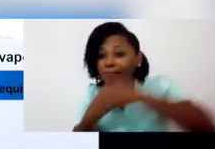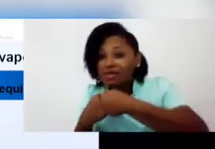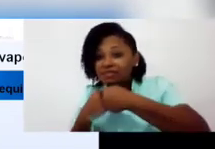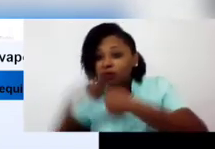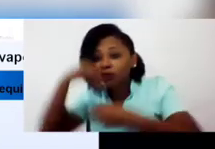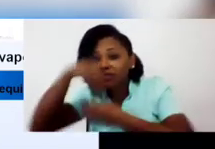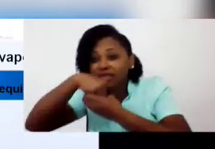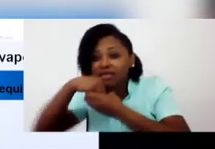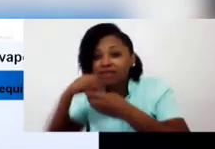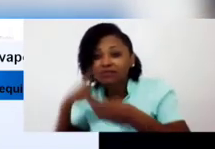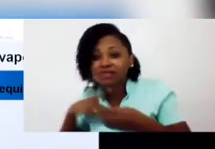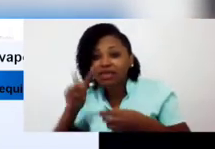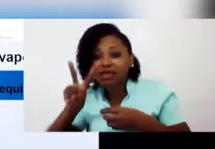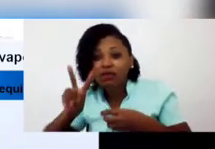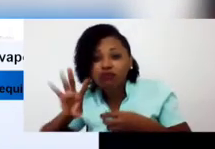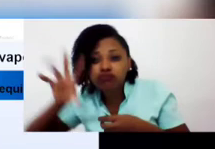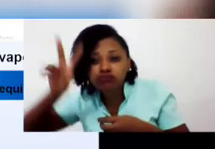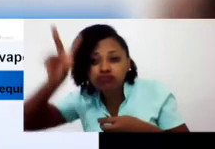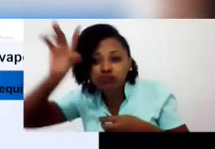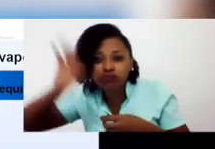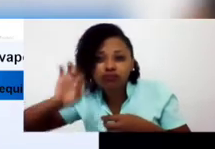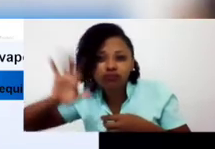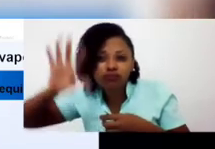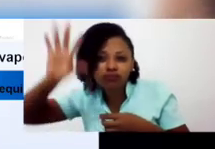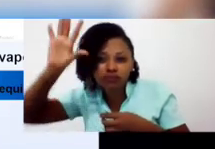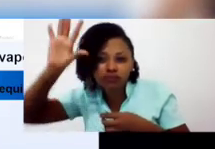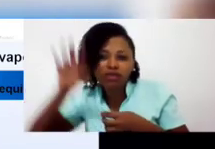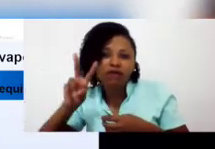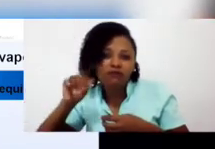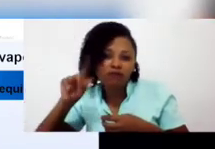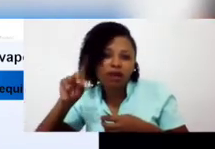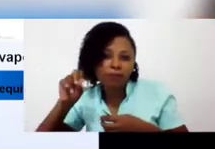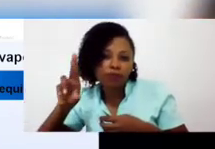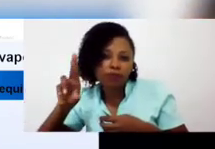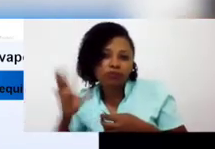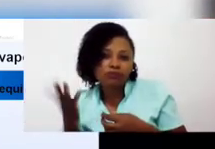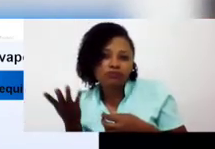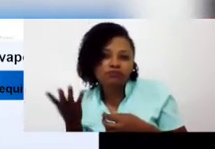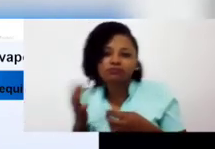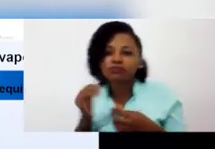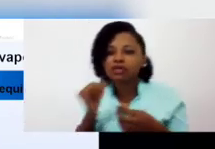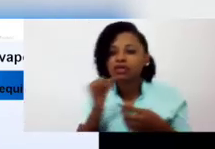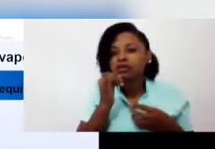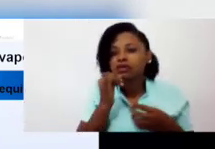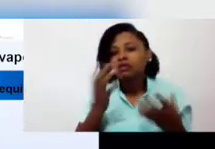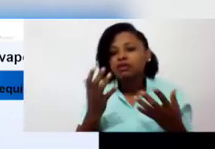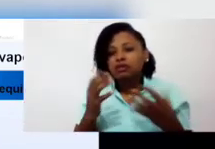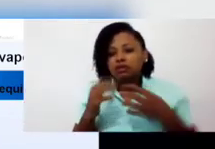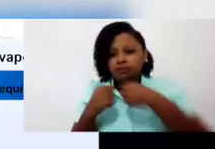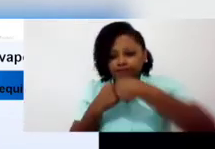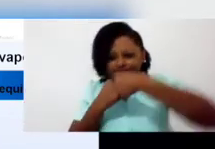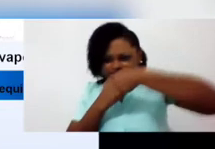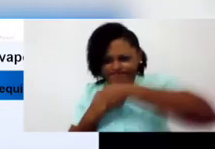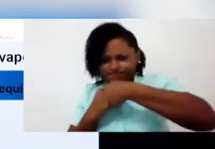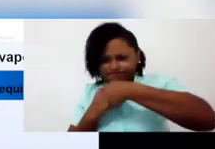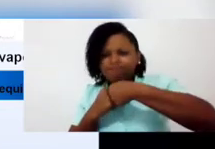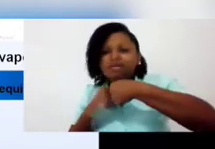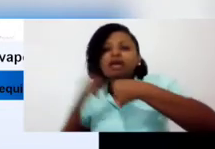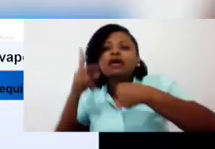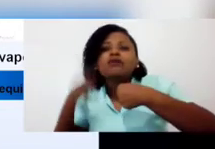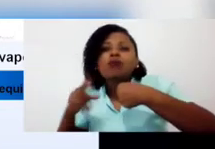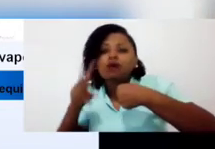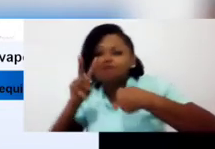vapor? É a maior pressão que os vapores exercem em uma determinada temperatura. Ou seja, quando a gente